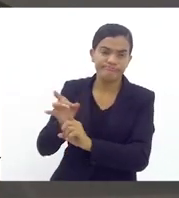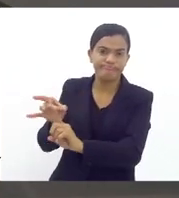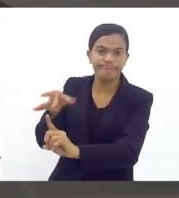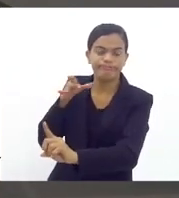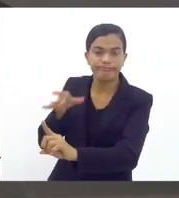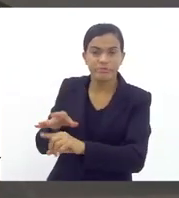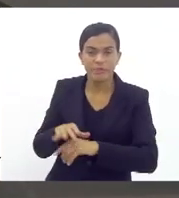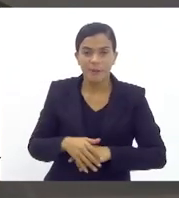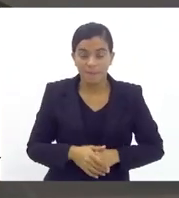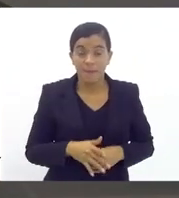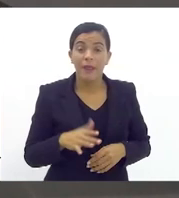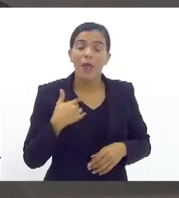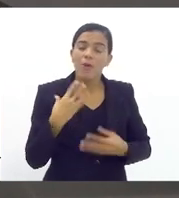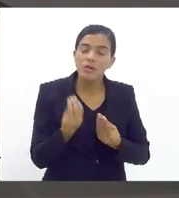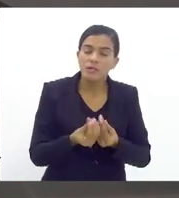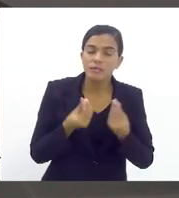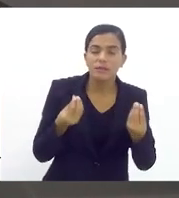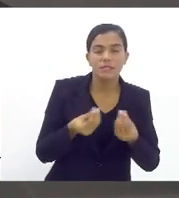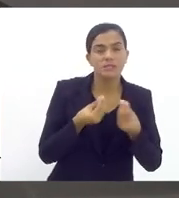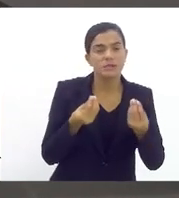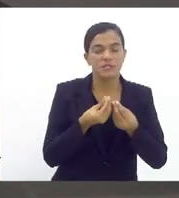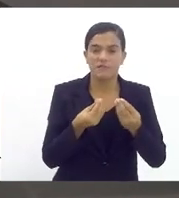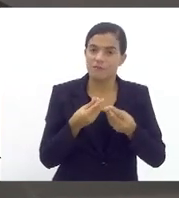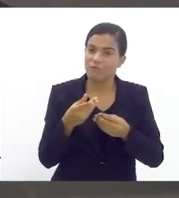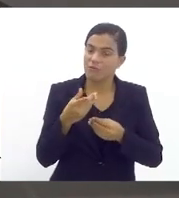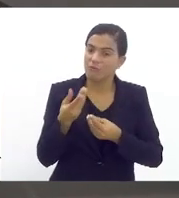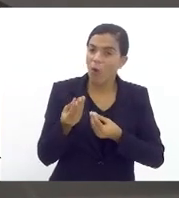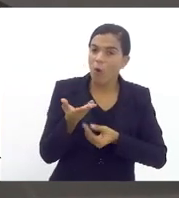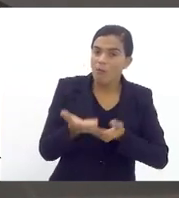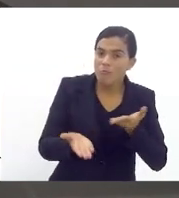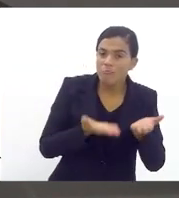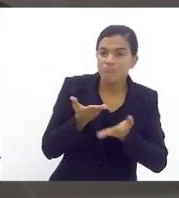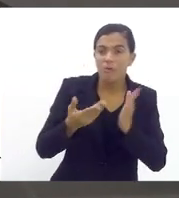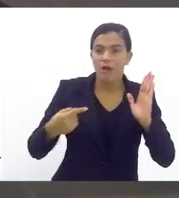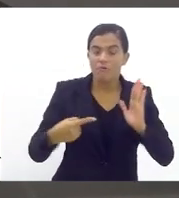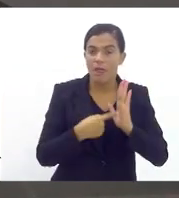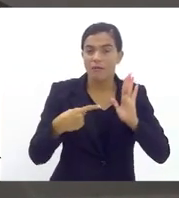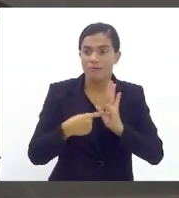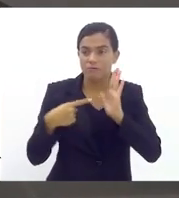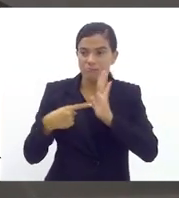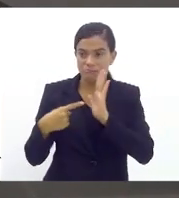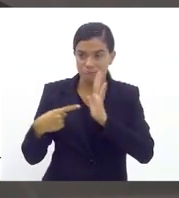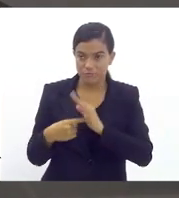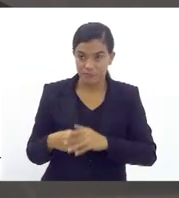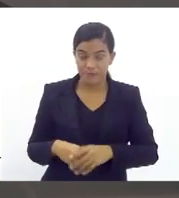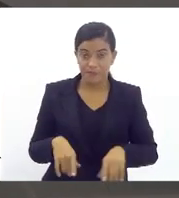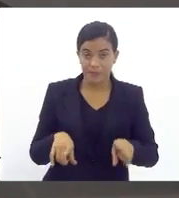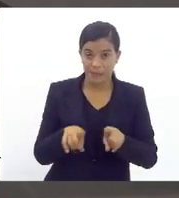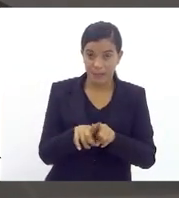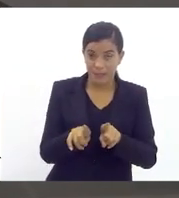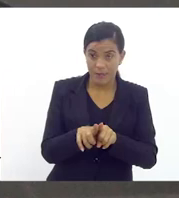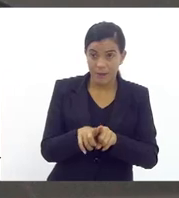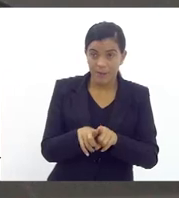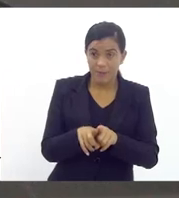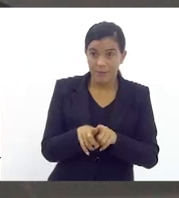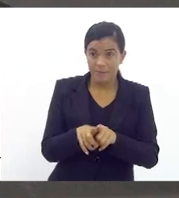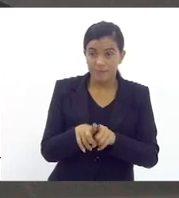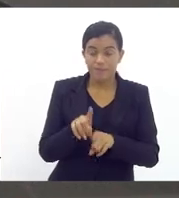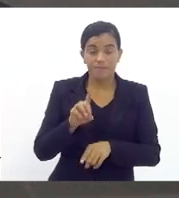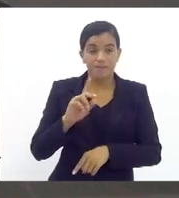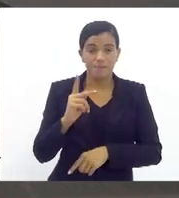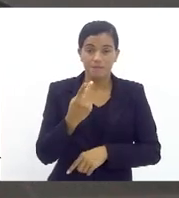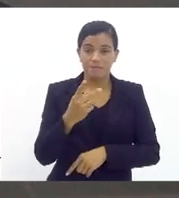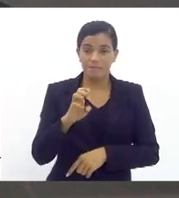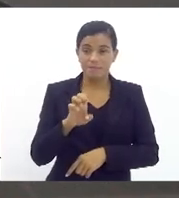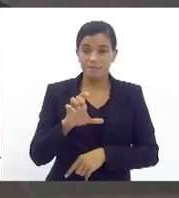forma sensível, de tentar levar as denúncias para onde precisar, assim. E está aqui, assim como o Helder falou,